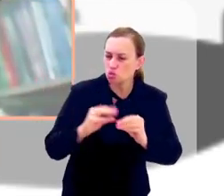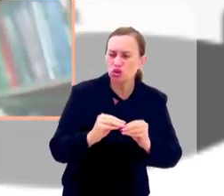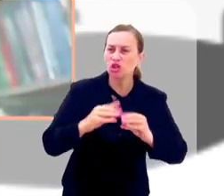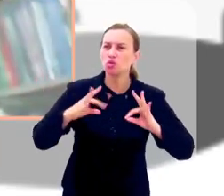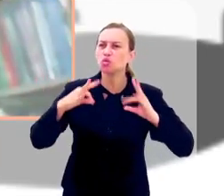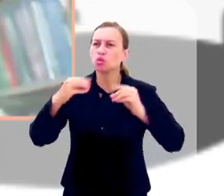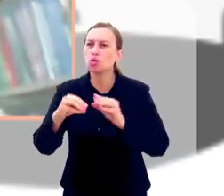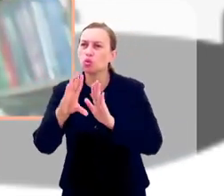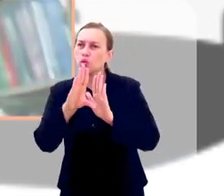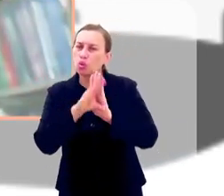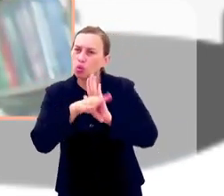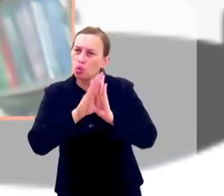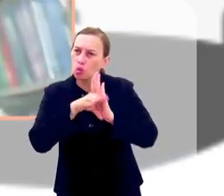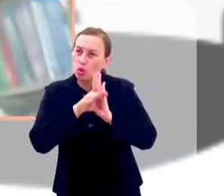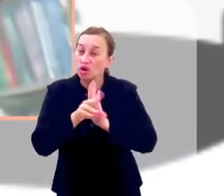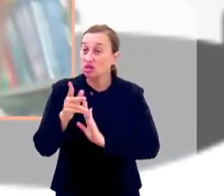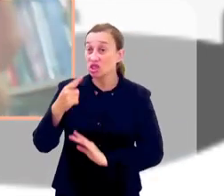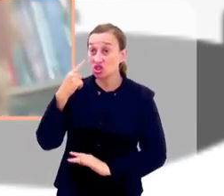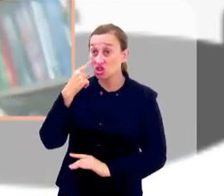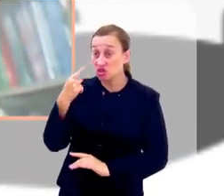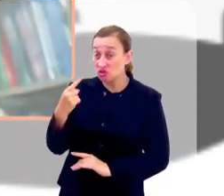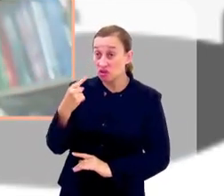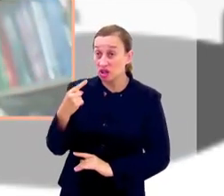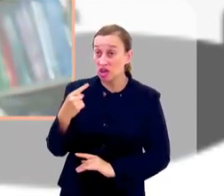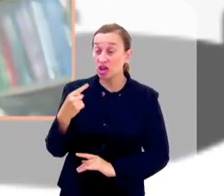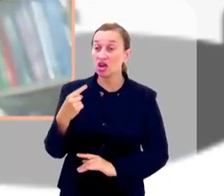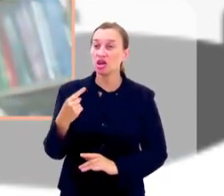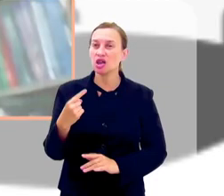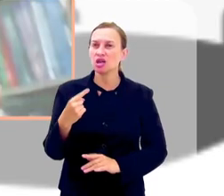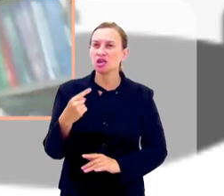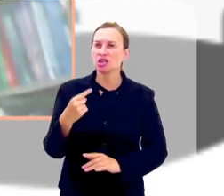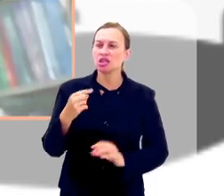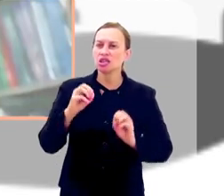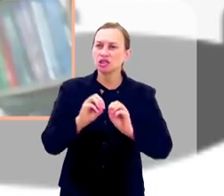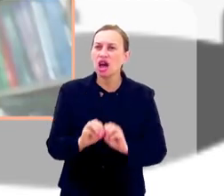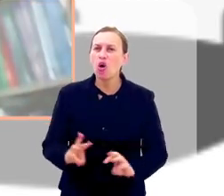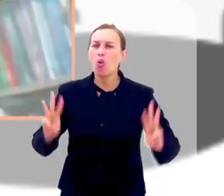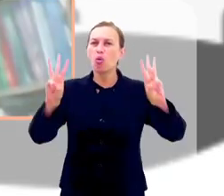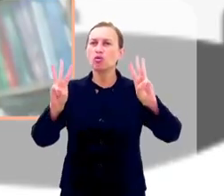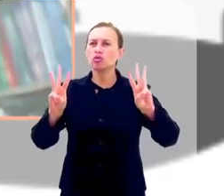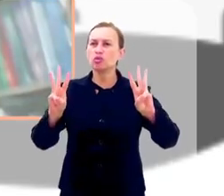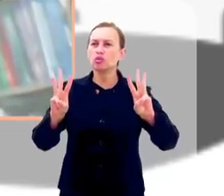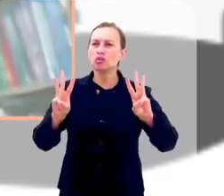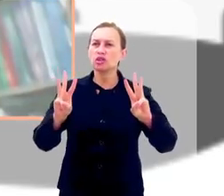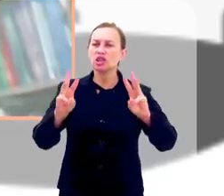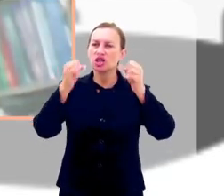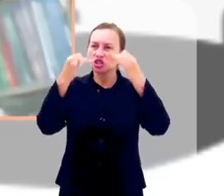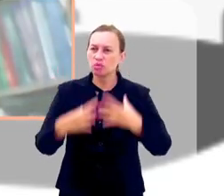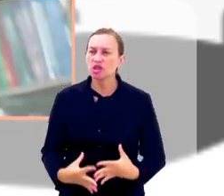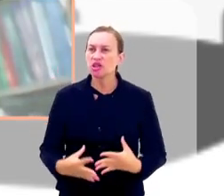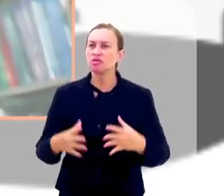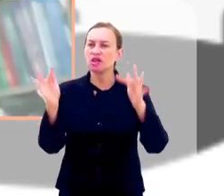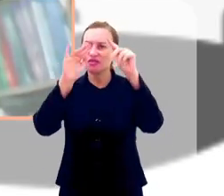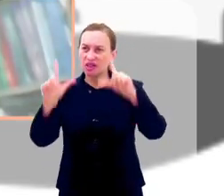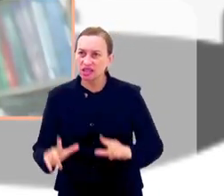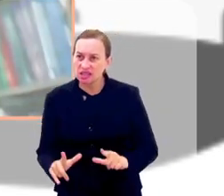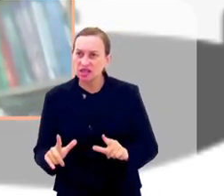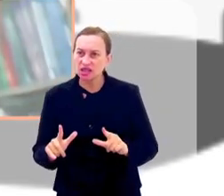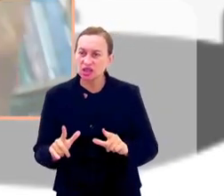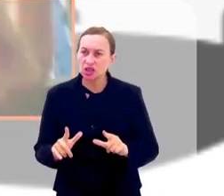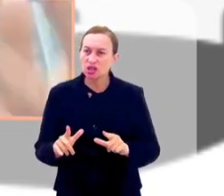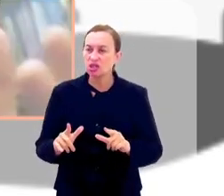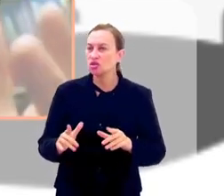todos esses conceitos, inclusive quando a gente olha para as definições da ONU sobre felicidade, a felicidade é um estado